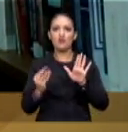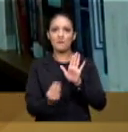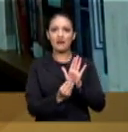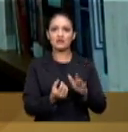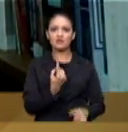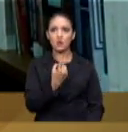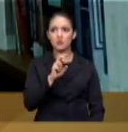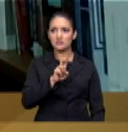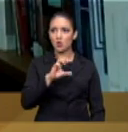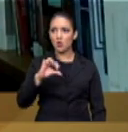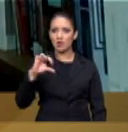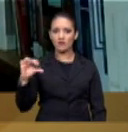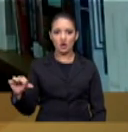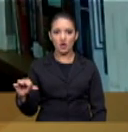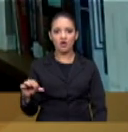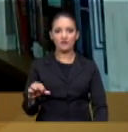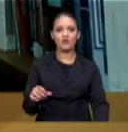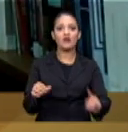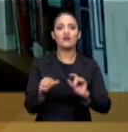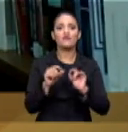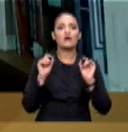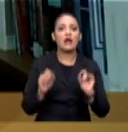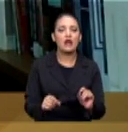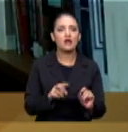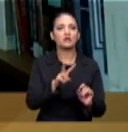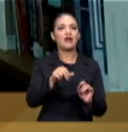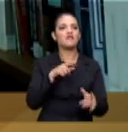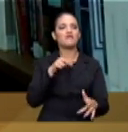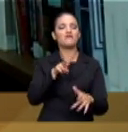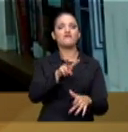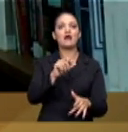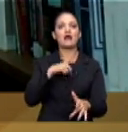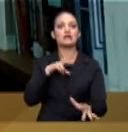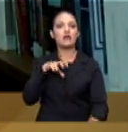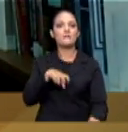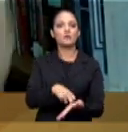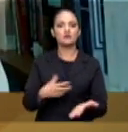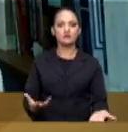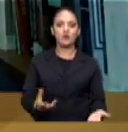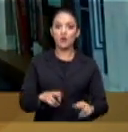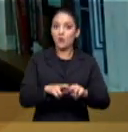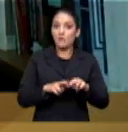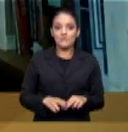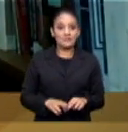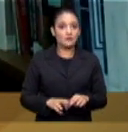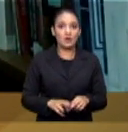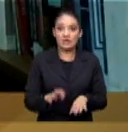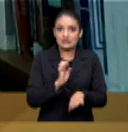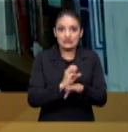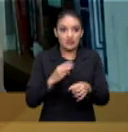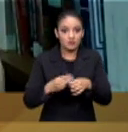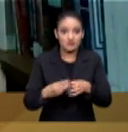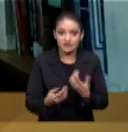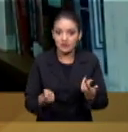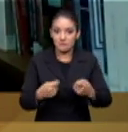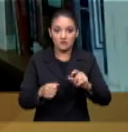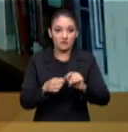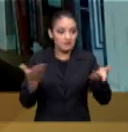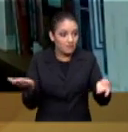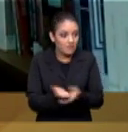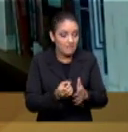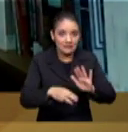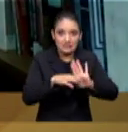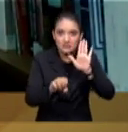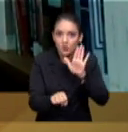ameaçar com sanções, com inscrição no CAUC. Por isso que estados e municípios tiveram que entrar com mandados de segurança, com ações cíveis